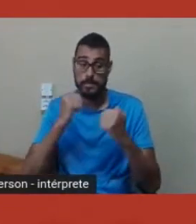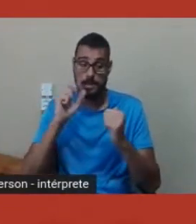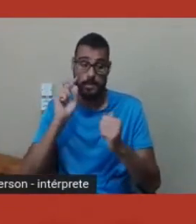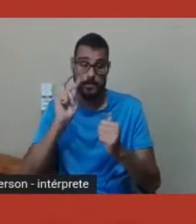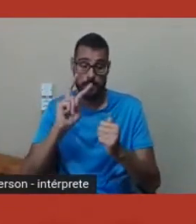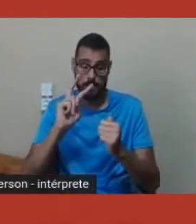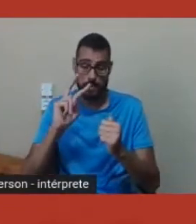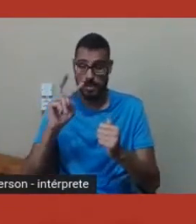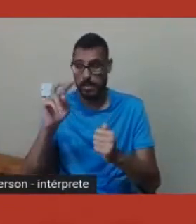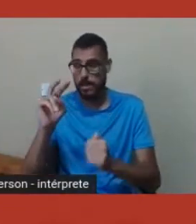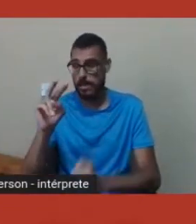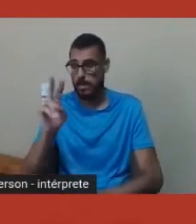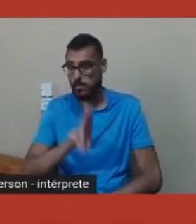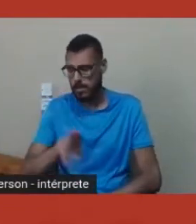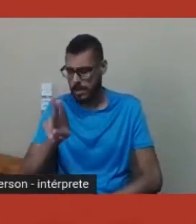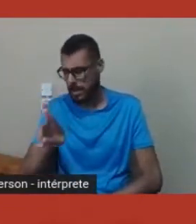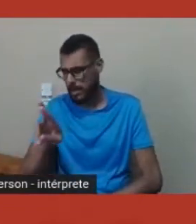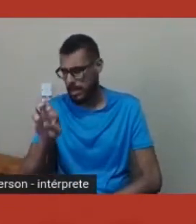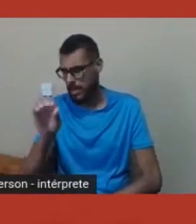gato.